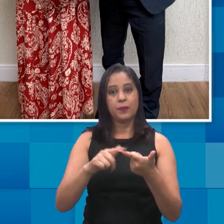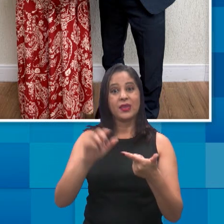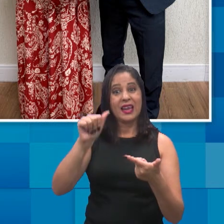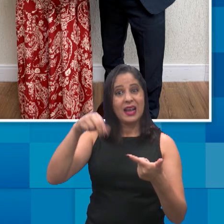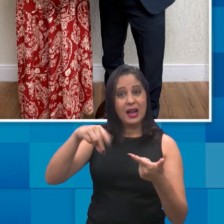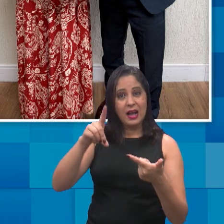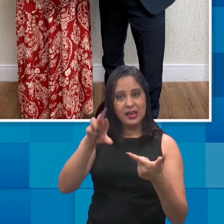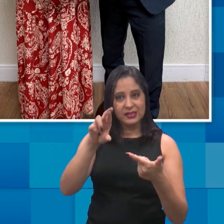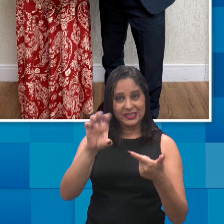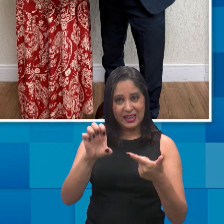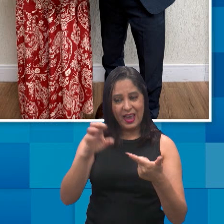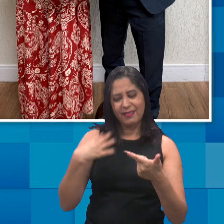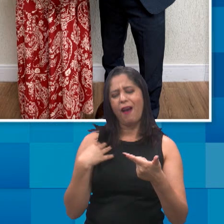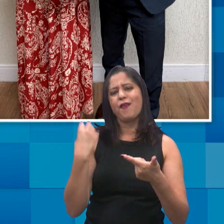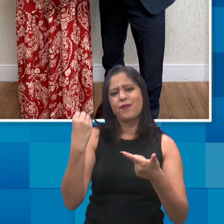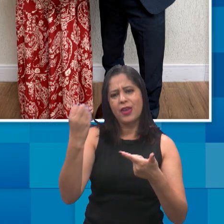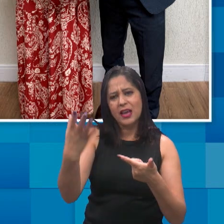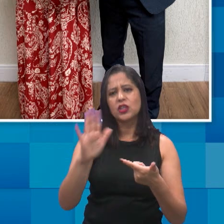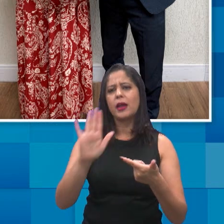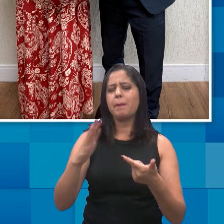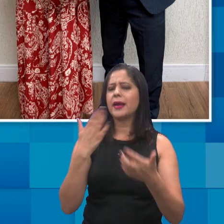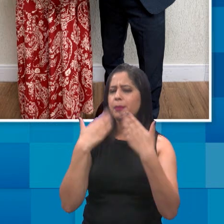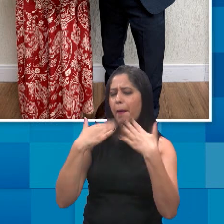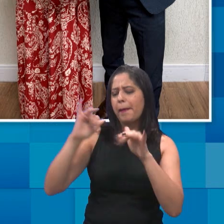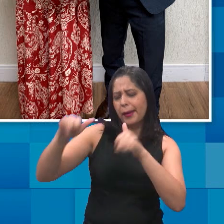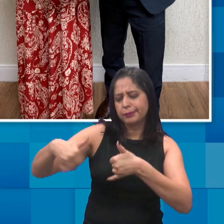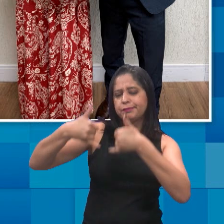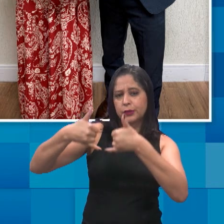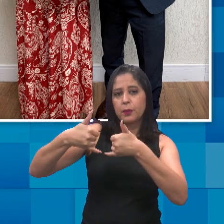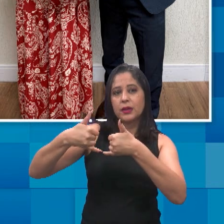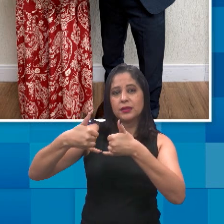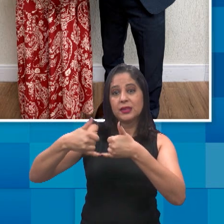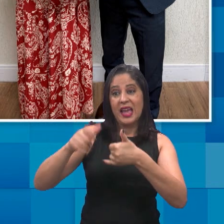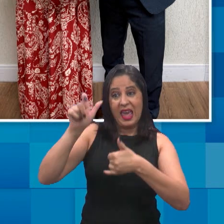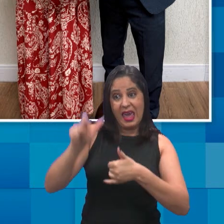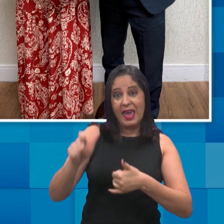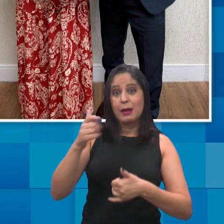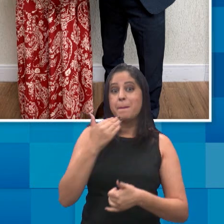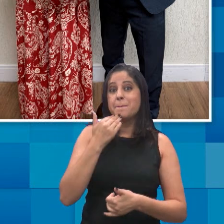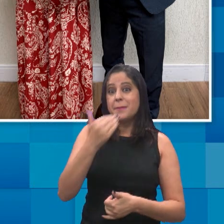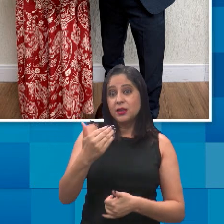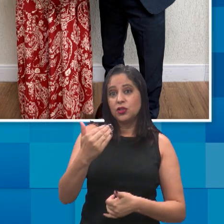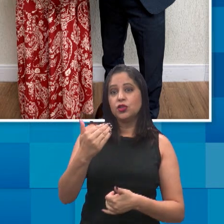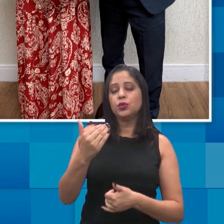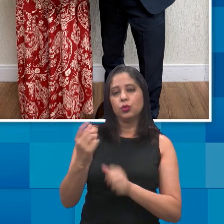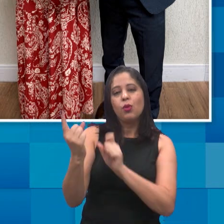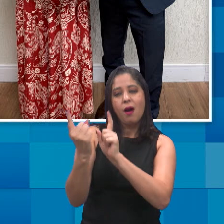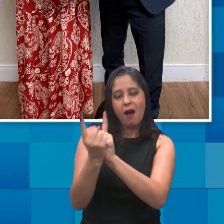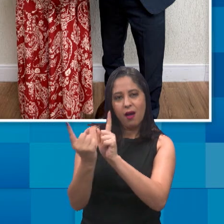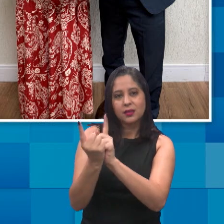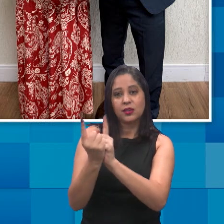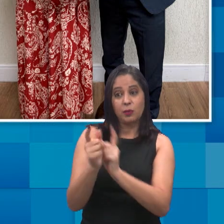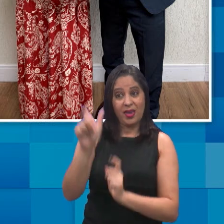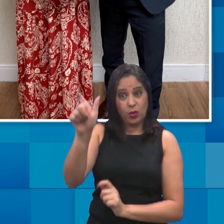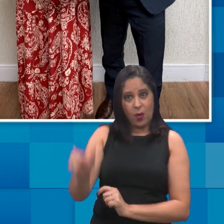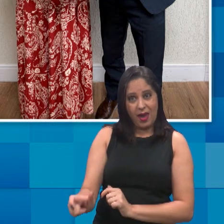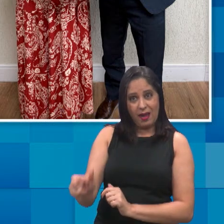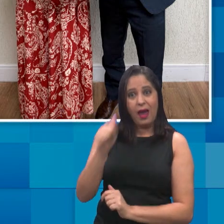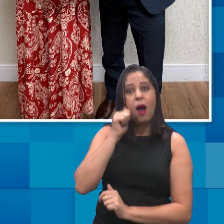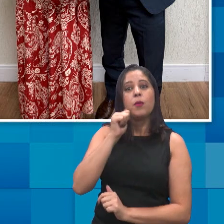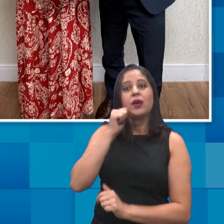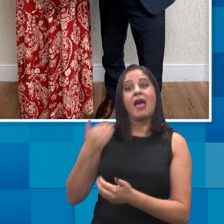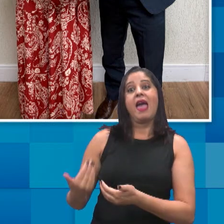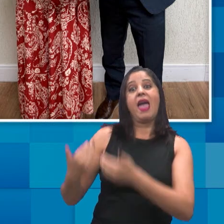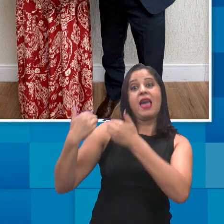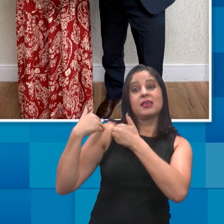mas conversamos pelo telefone, e ele pediu que a Jéssica me atendesse, que é a responsável pela pasta das leis de